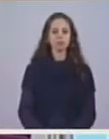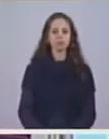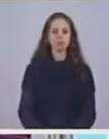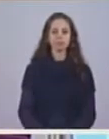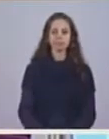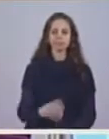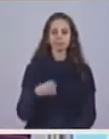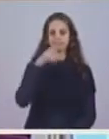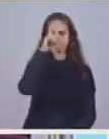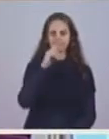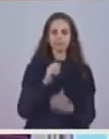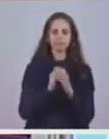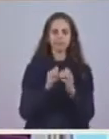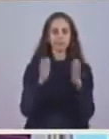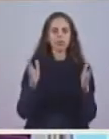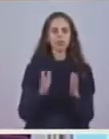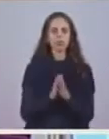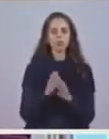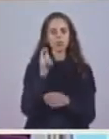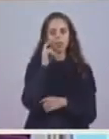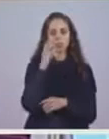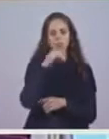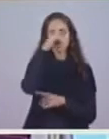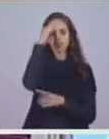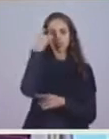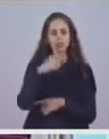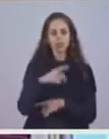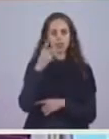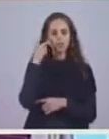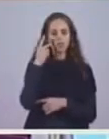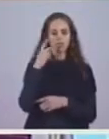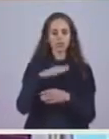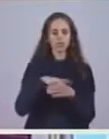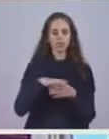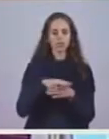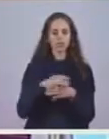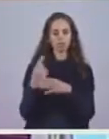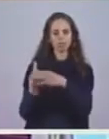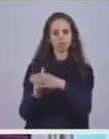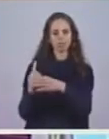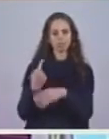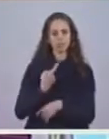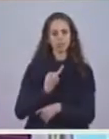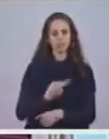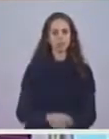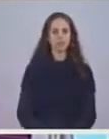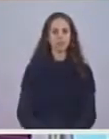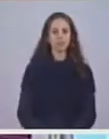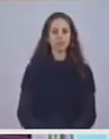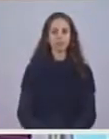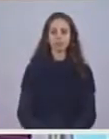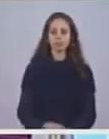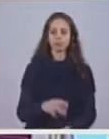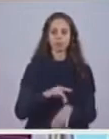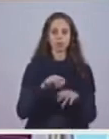Rezemos por todos quantos têm mais dificuldade em viver esta situação de quarentena e por quantos